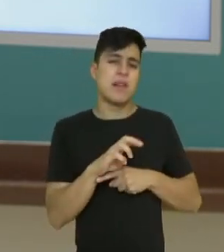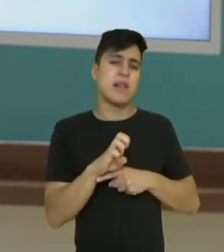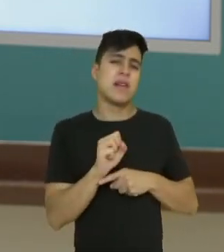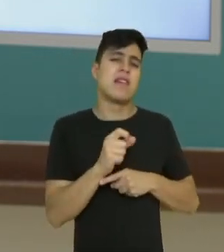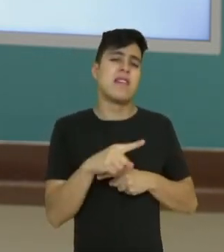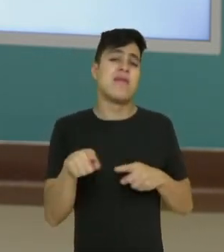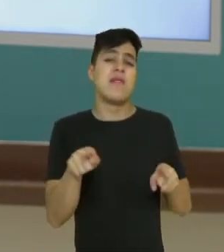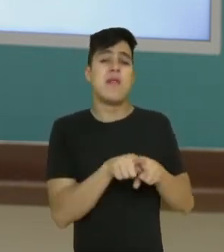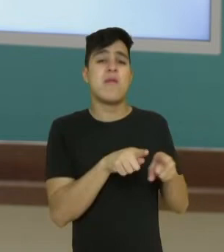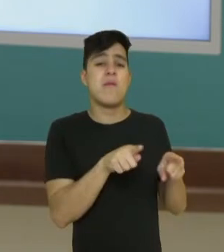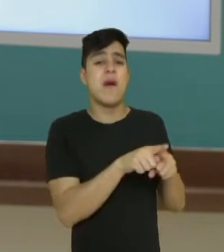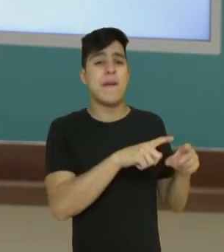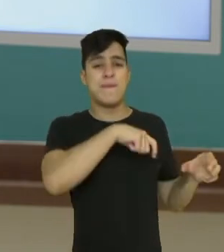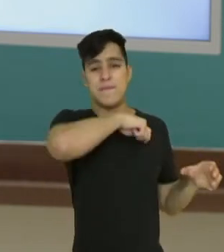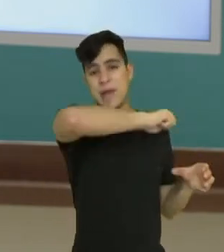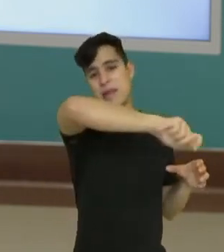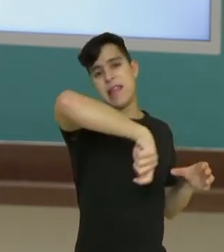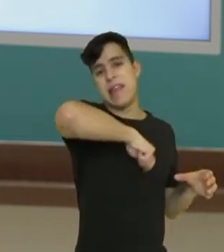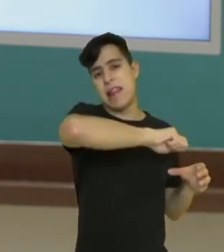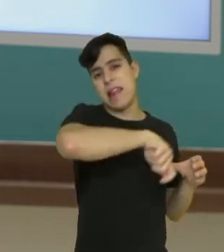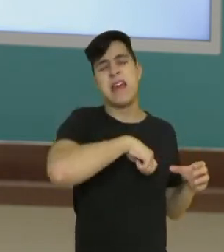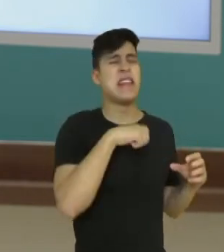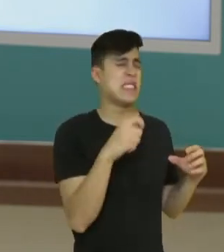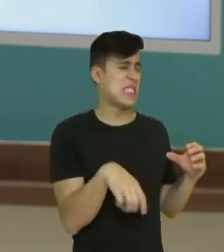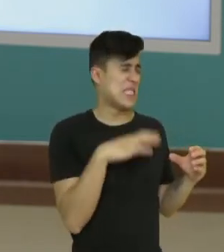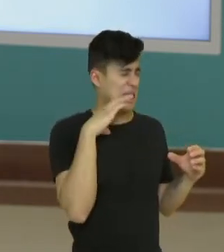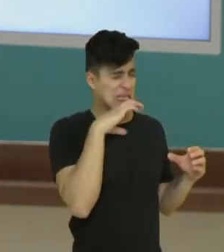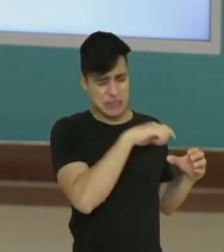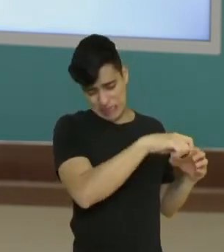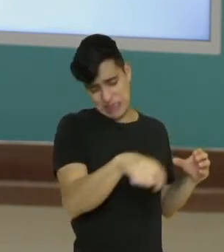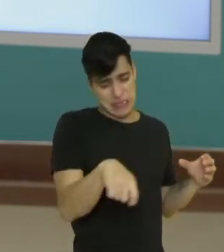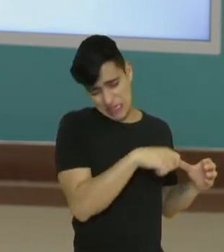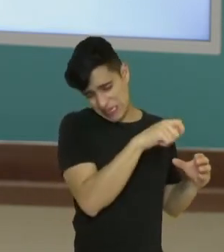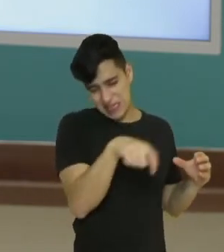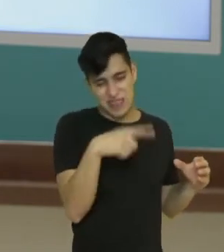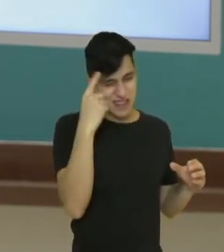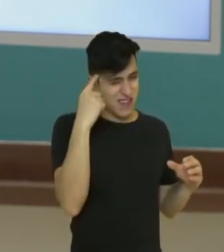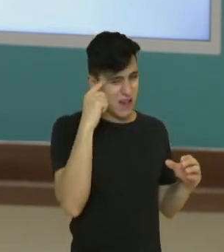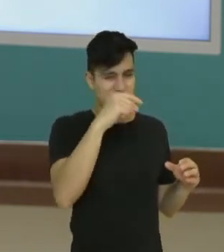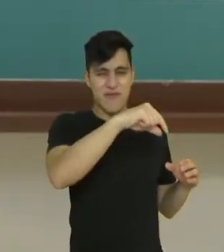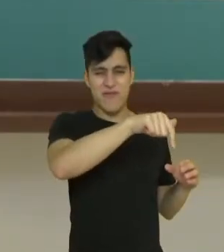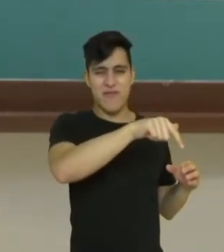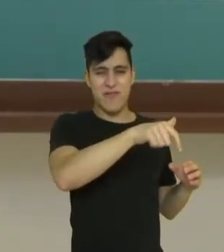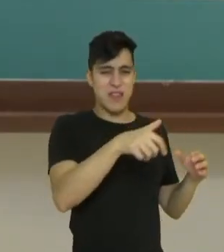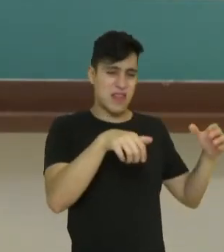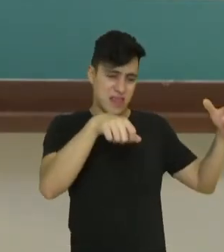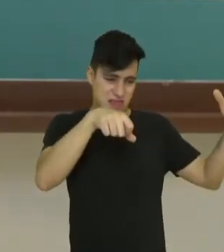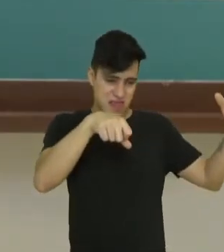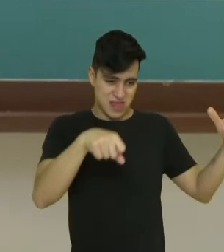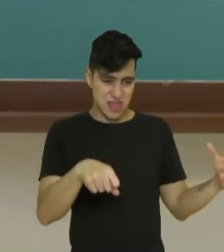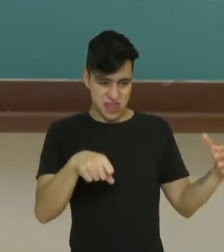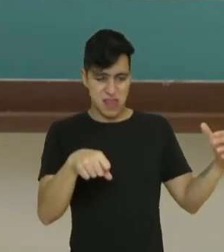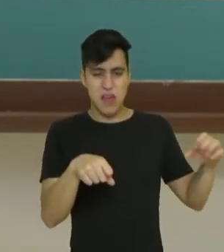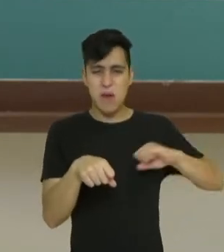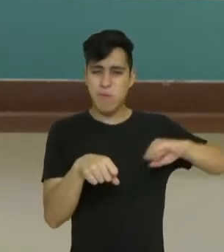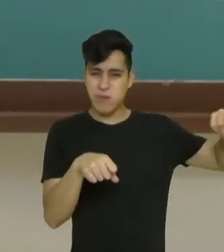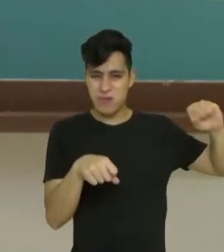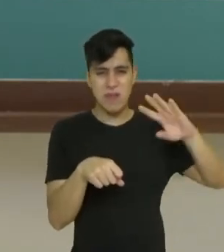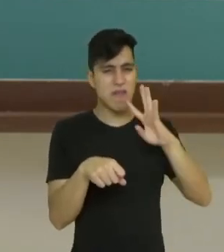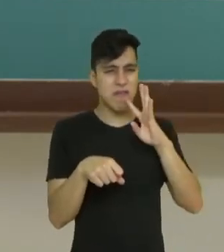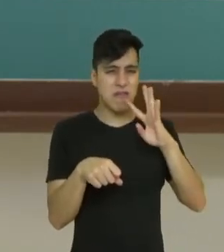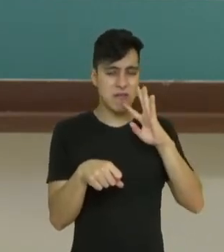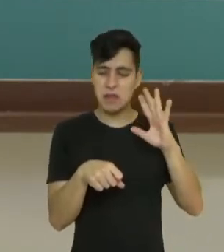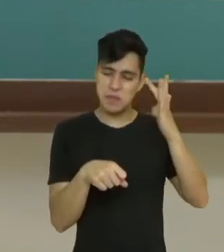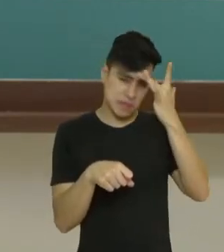panela e de repente a panela explode. Pensa na panela de pressão. A mãe, a tia, o pai,